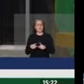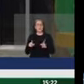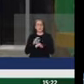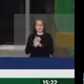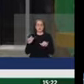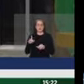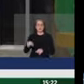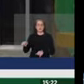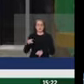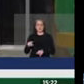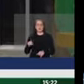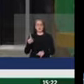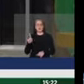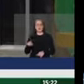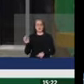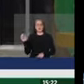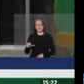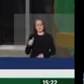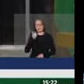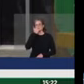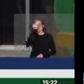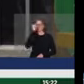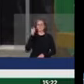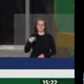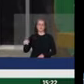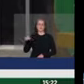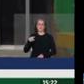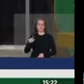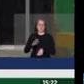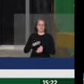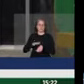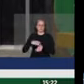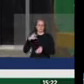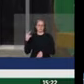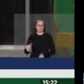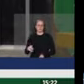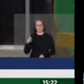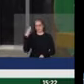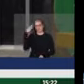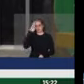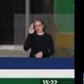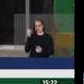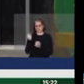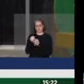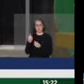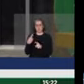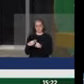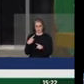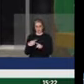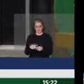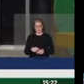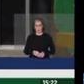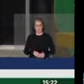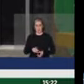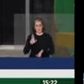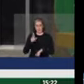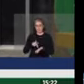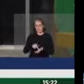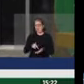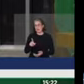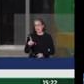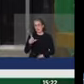o maior tiro no pé que vai ter para essa bancada bolsonarista. Sabe por quê, pessoal? Porque a verdade é uma